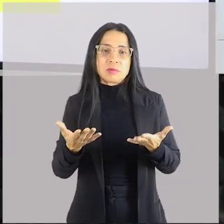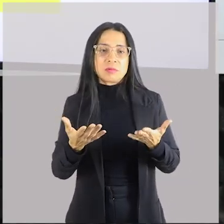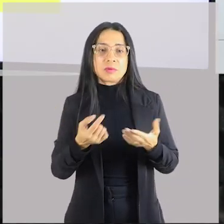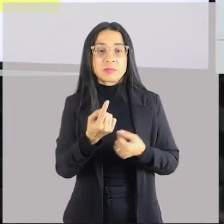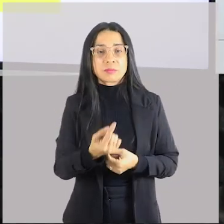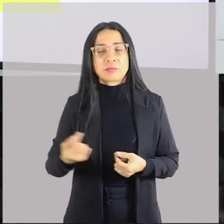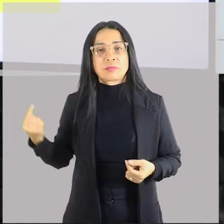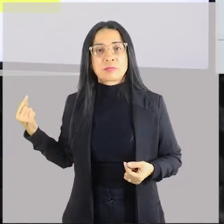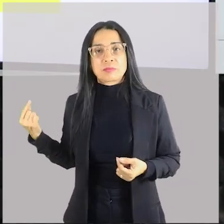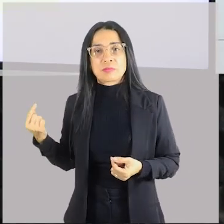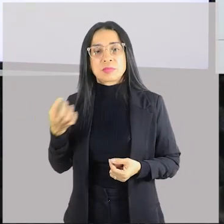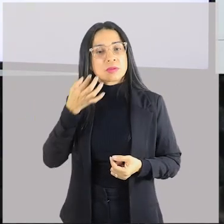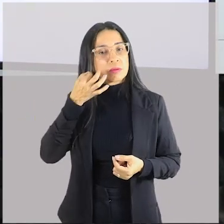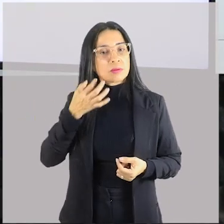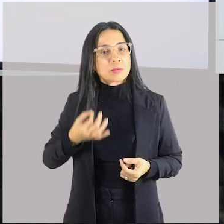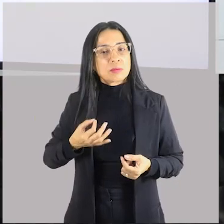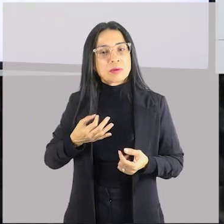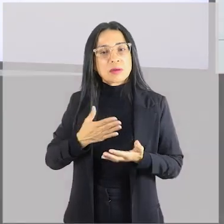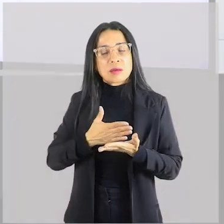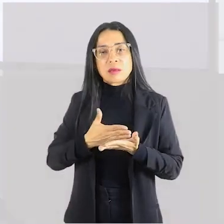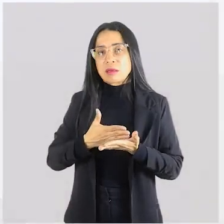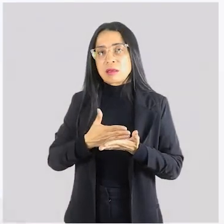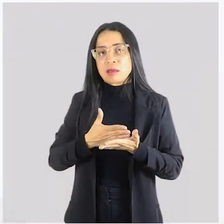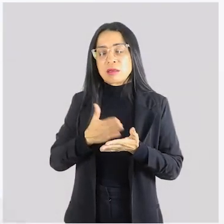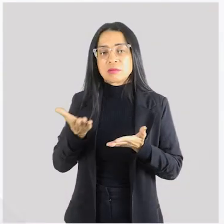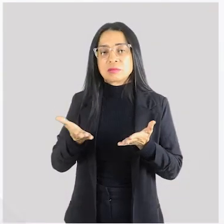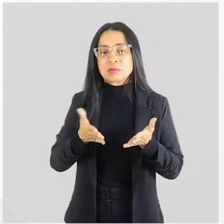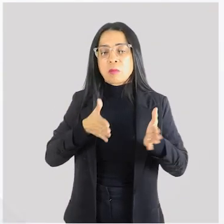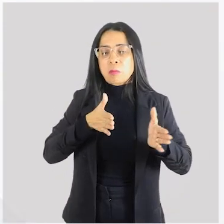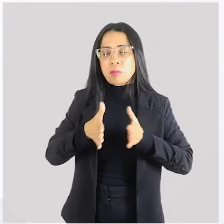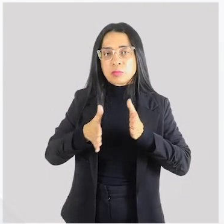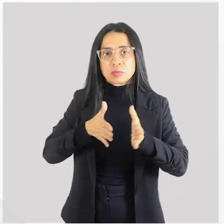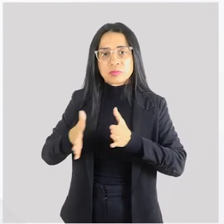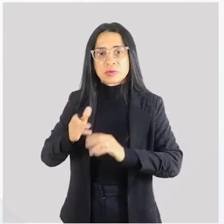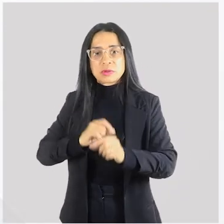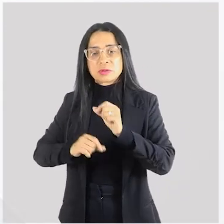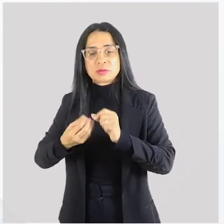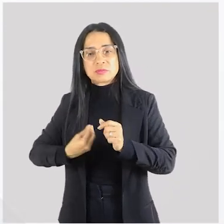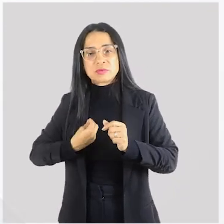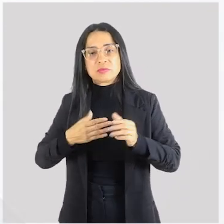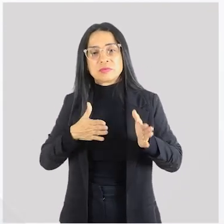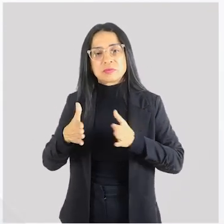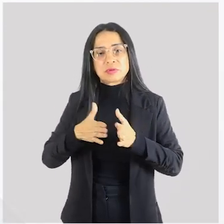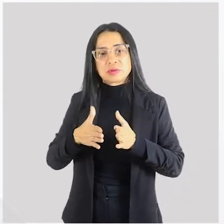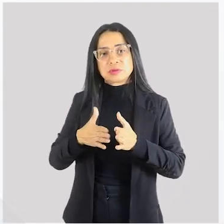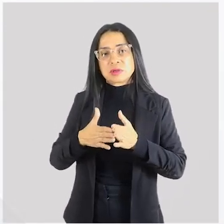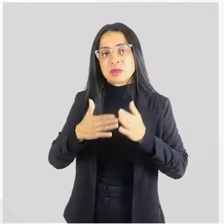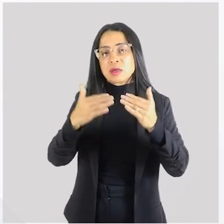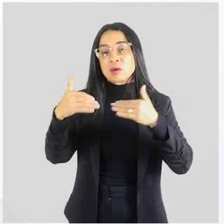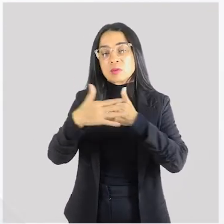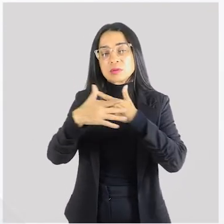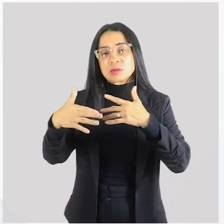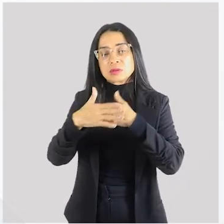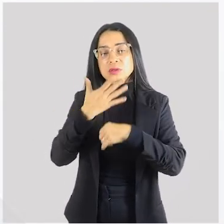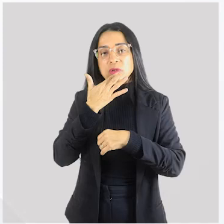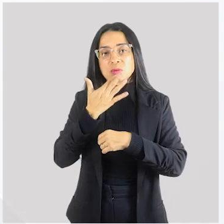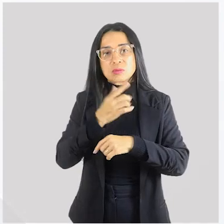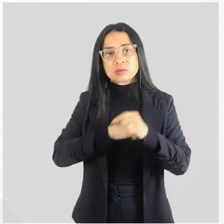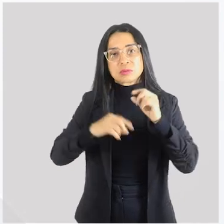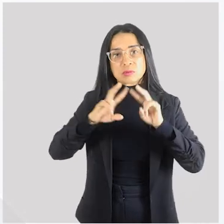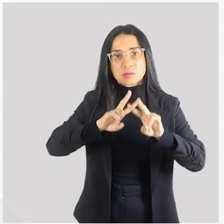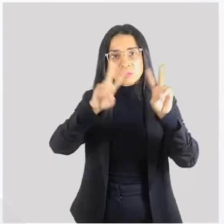vez ela passa por fases no trabalho dela a fase para o Brasil com cidadezinhas coloridas uma visão de uma mulher